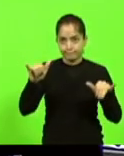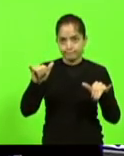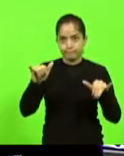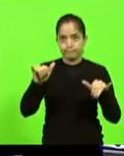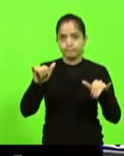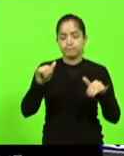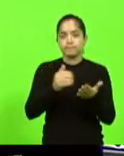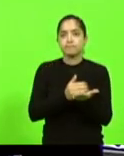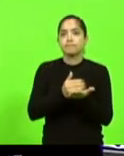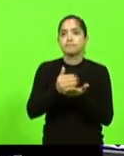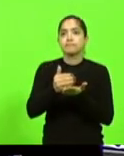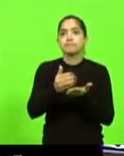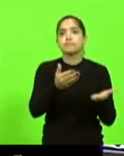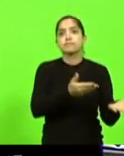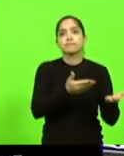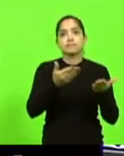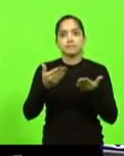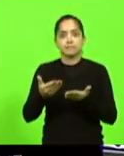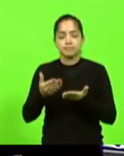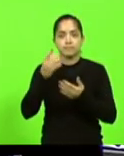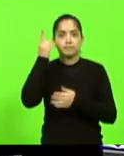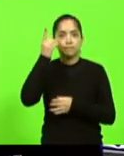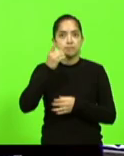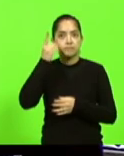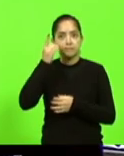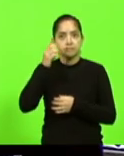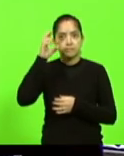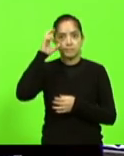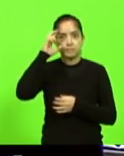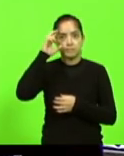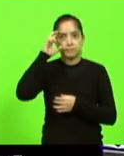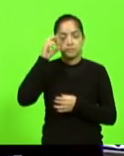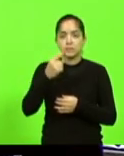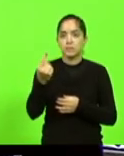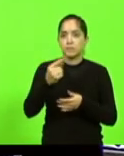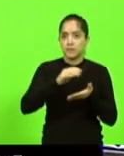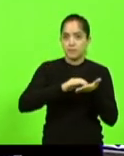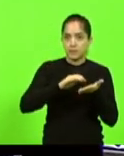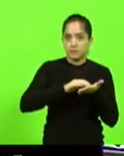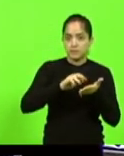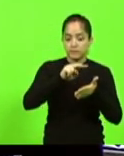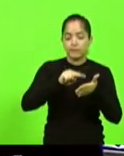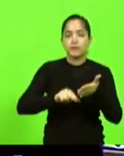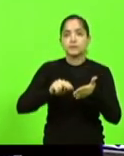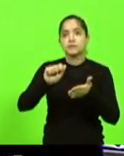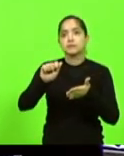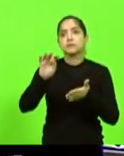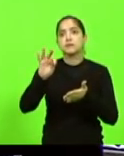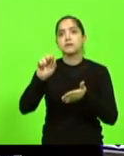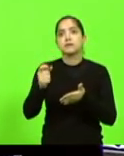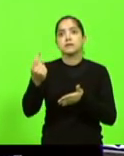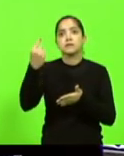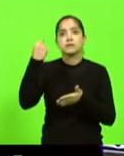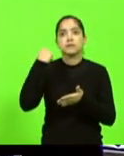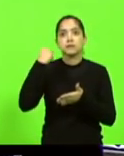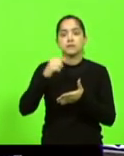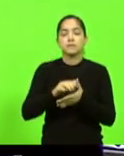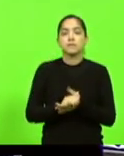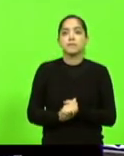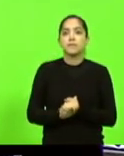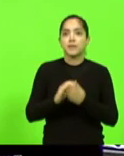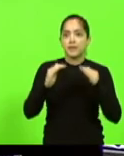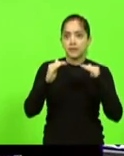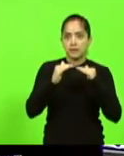declarou abertos os trabalhos e convidou o senhor deputado Ricardo Alba, primeiro secretário, para proceder à leitura da ata da sessão anterior, que,